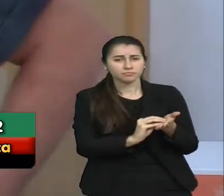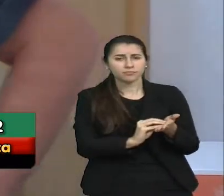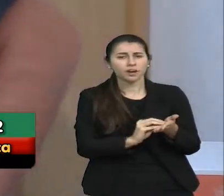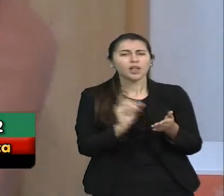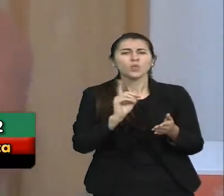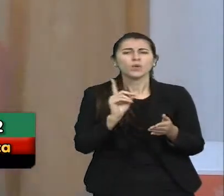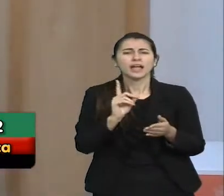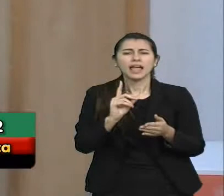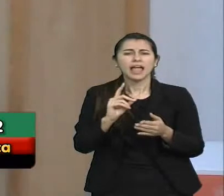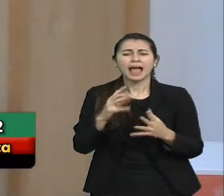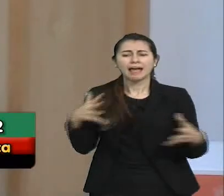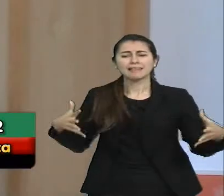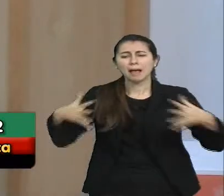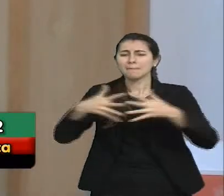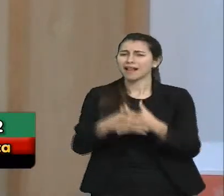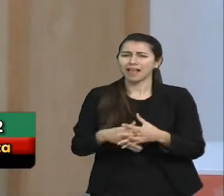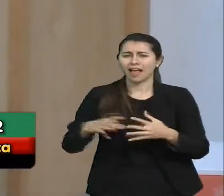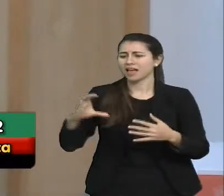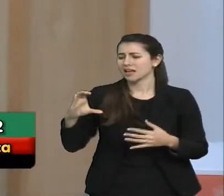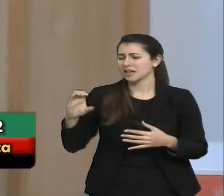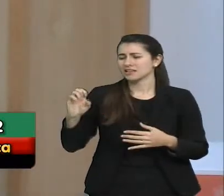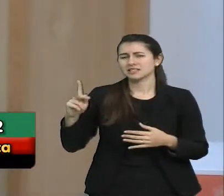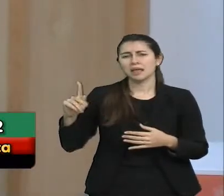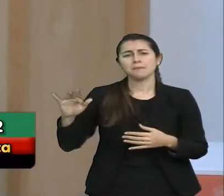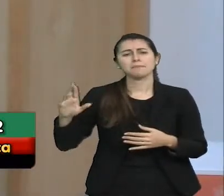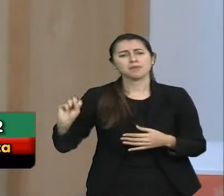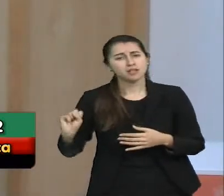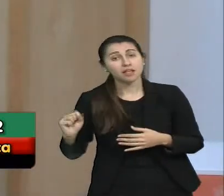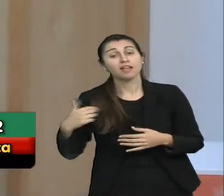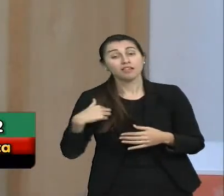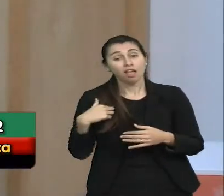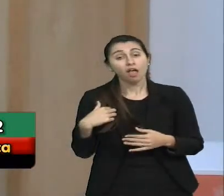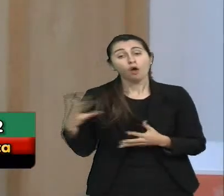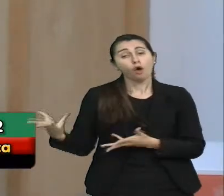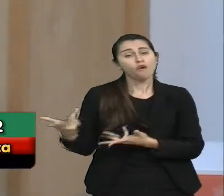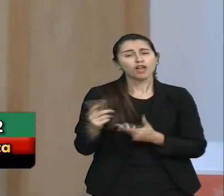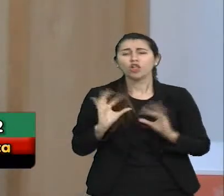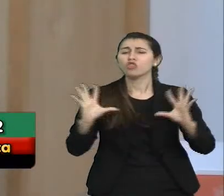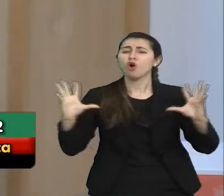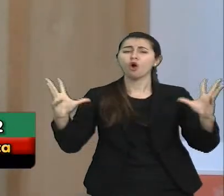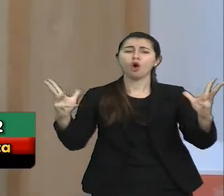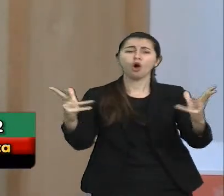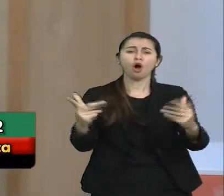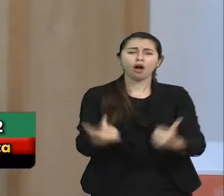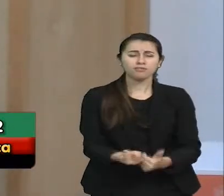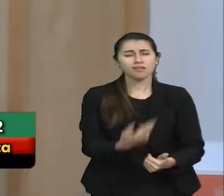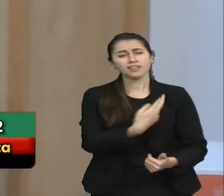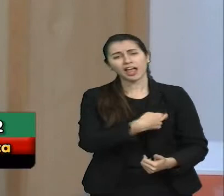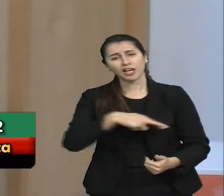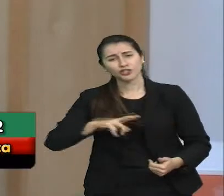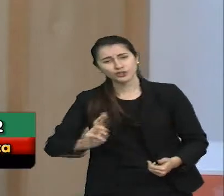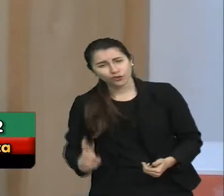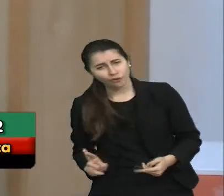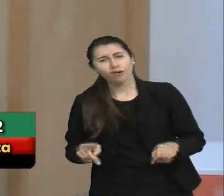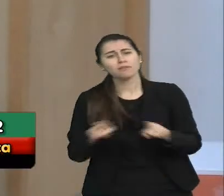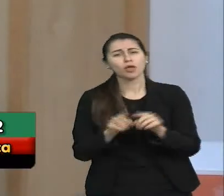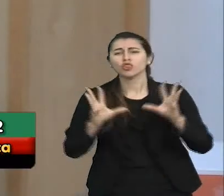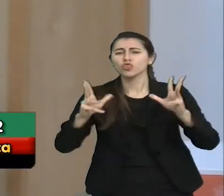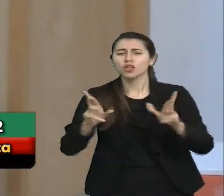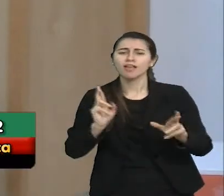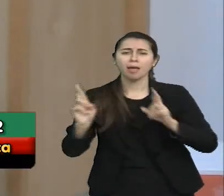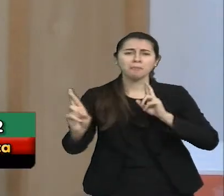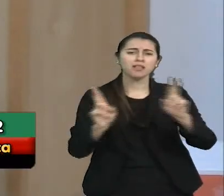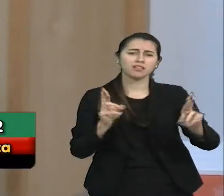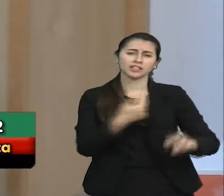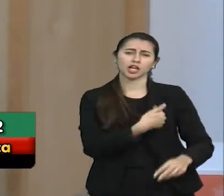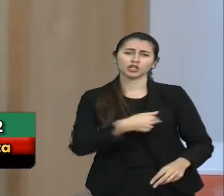nós possamos convidar a todas as outras instituições. Gostaríamos do Povo de Matriz Africana. Eu acho que a COBO é a representante hoje do Fórum dos Povos de Matriz